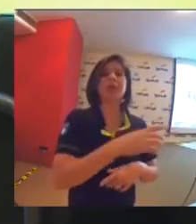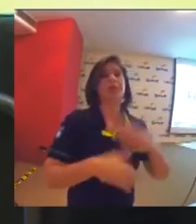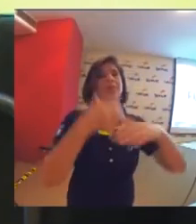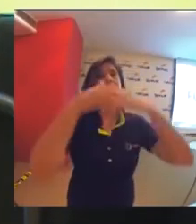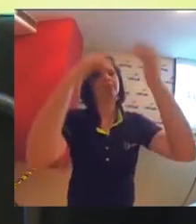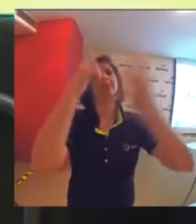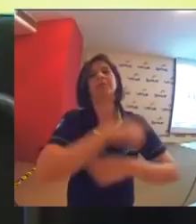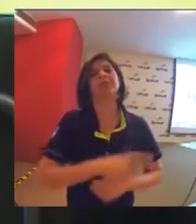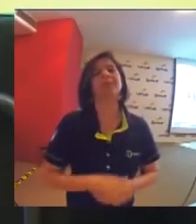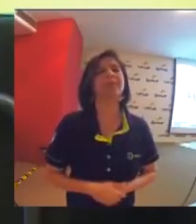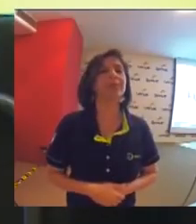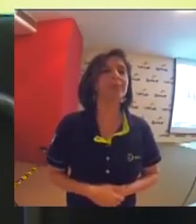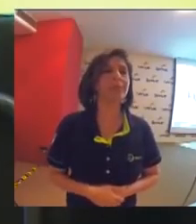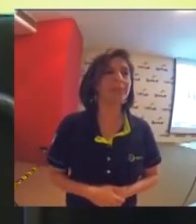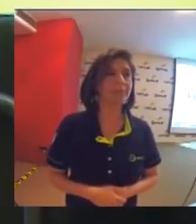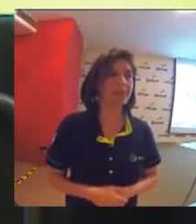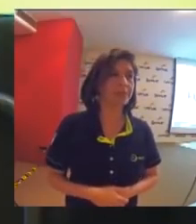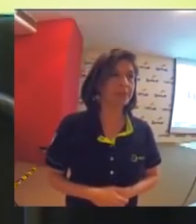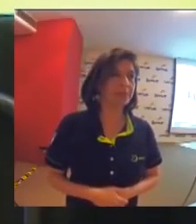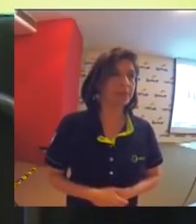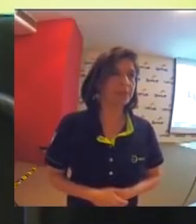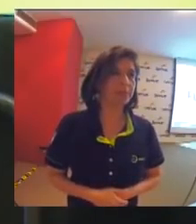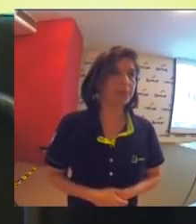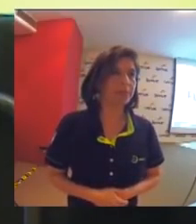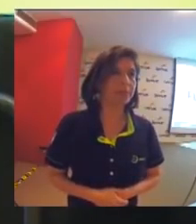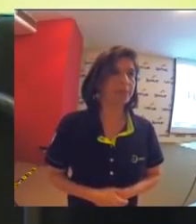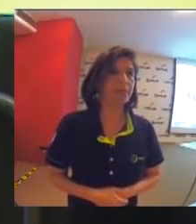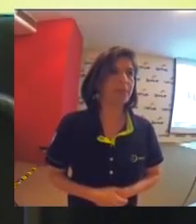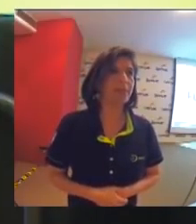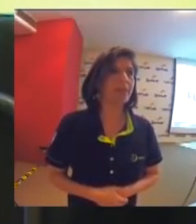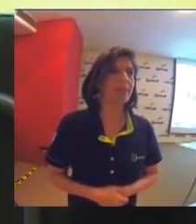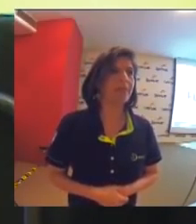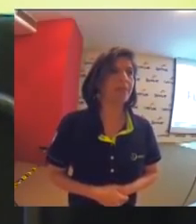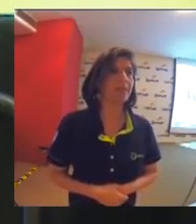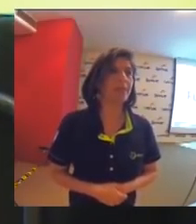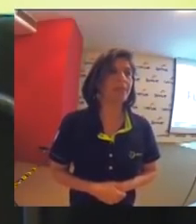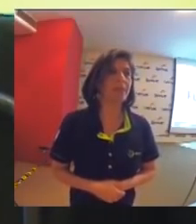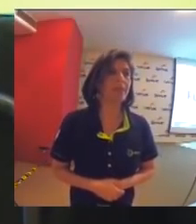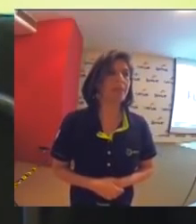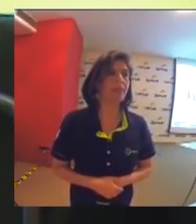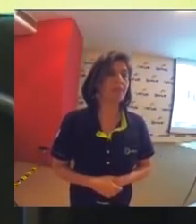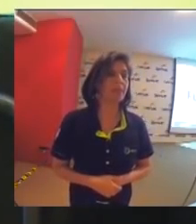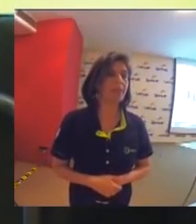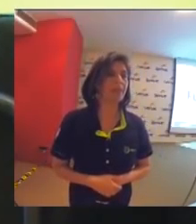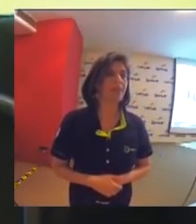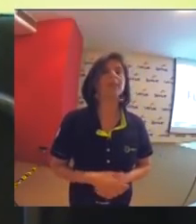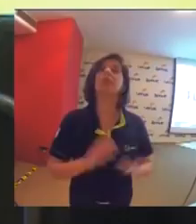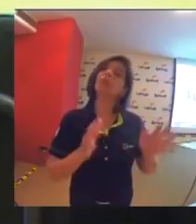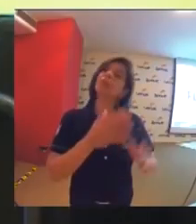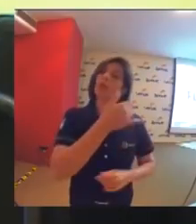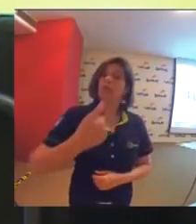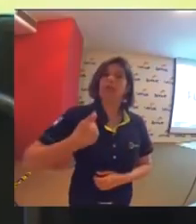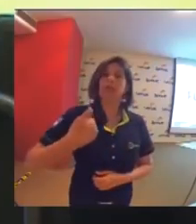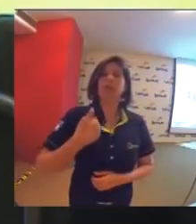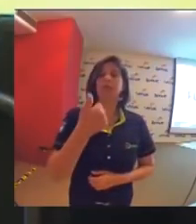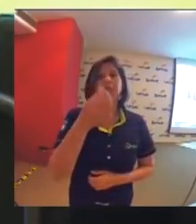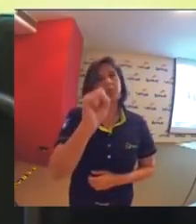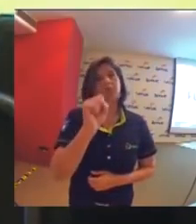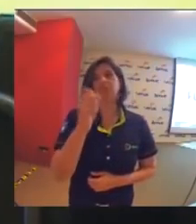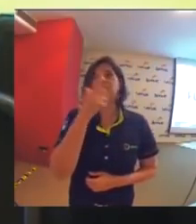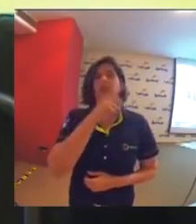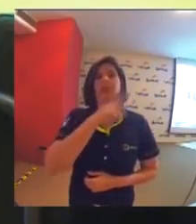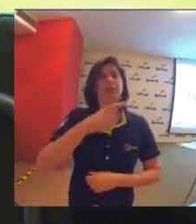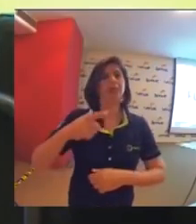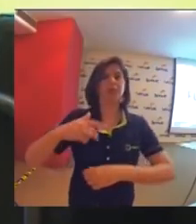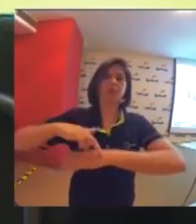e desenhava, fazia. Aos 18 anos fez a primeira passagem de modelos. Formação profissional. As